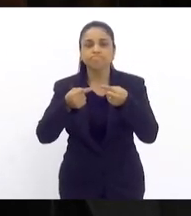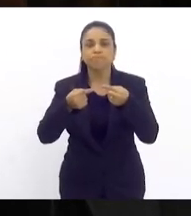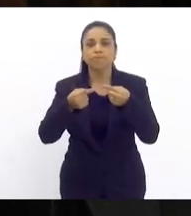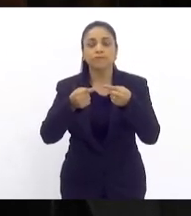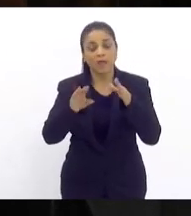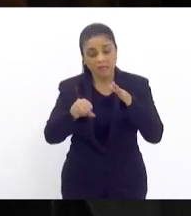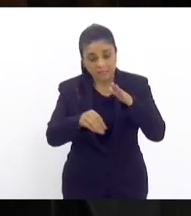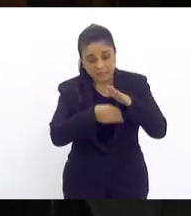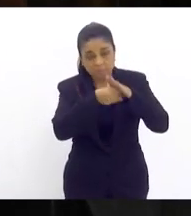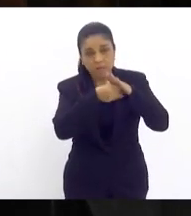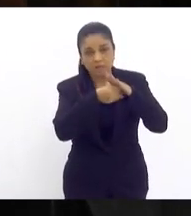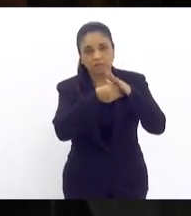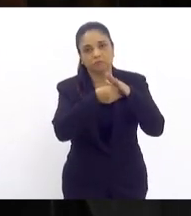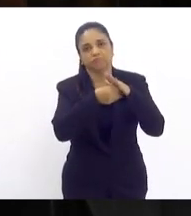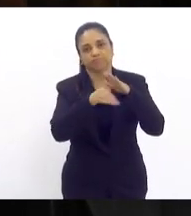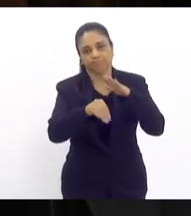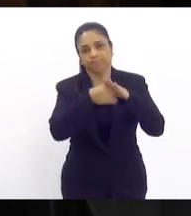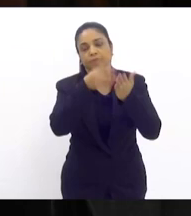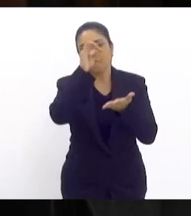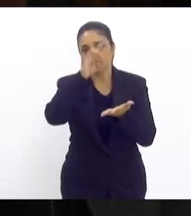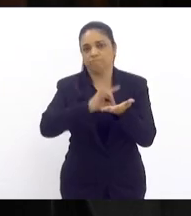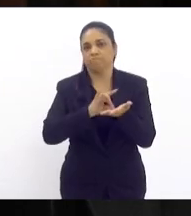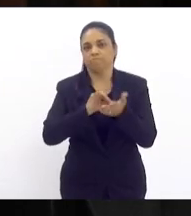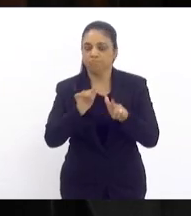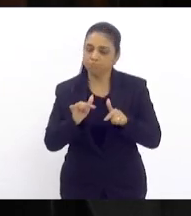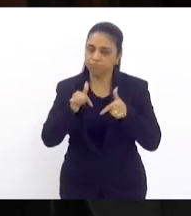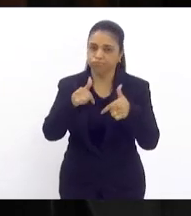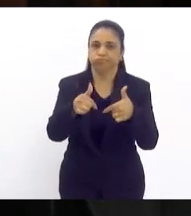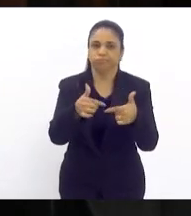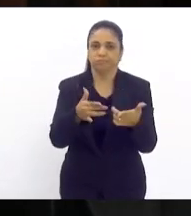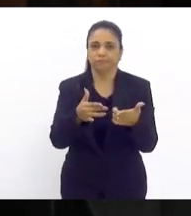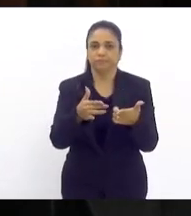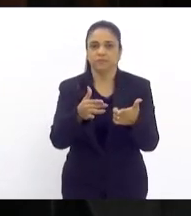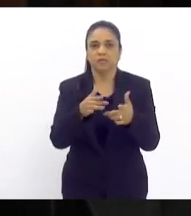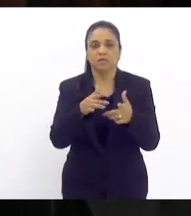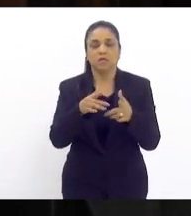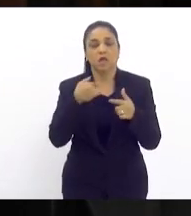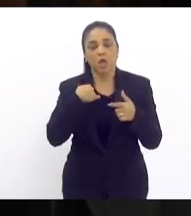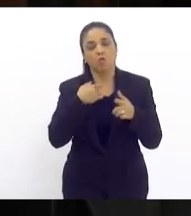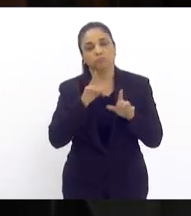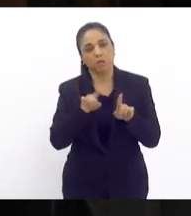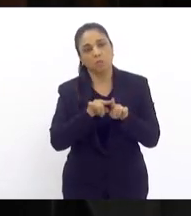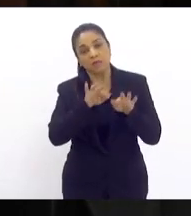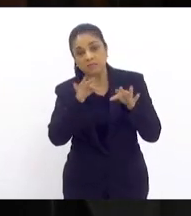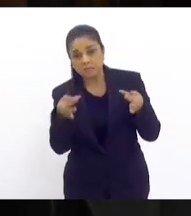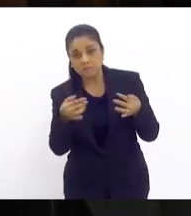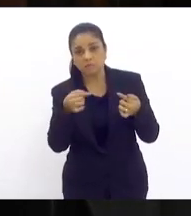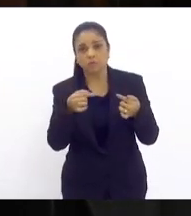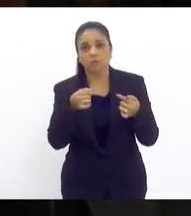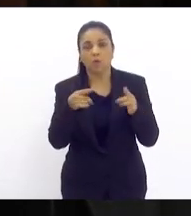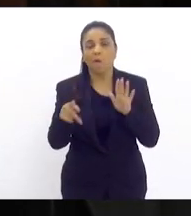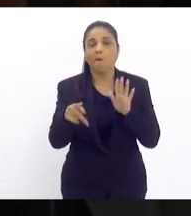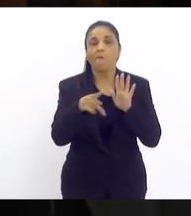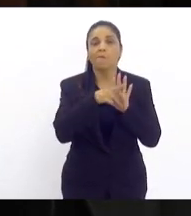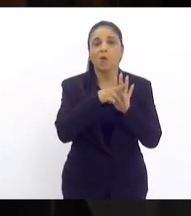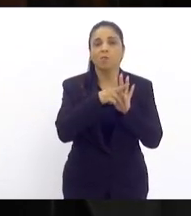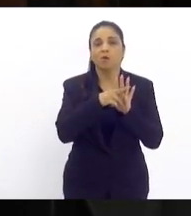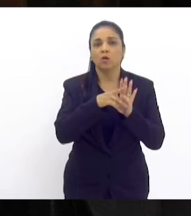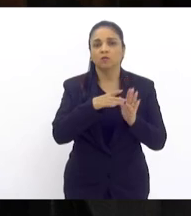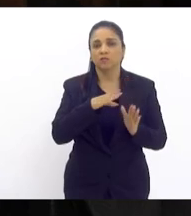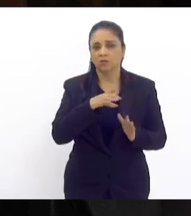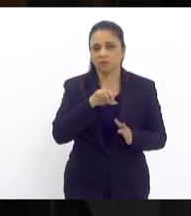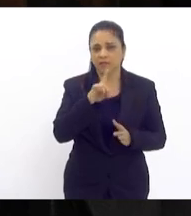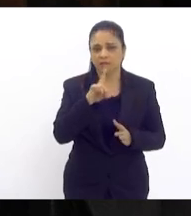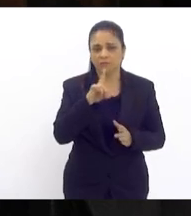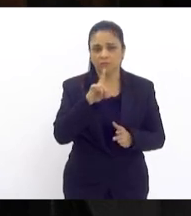emendas se tornam efetivas e eu tenho algumas sugestões de ordem simples a primeira delas é em relação ao próprio do décimo da casa